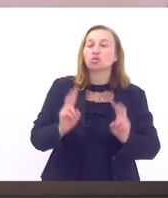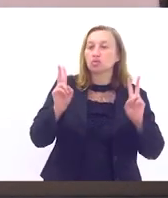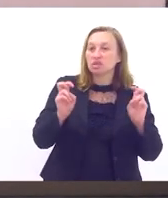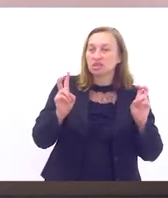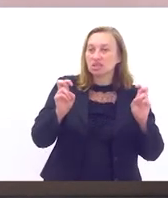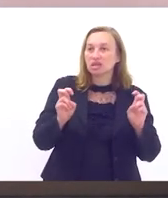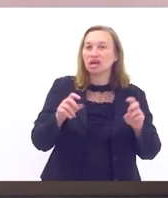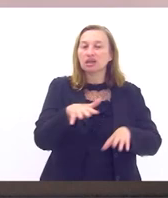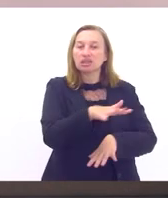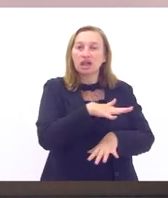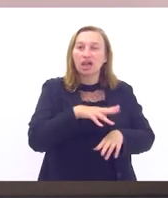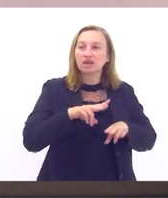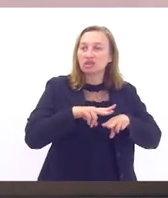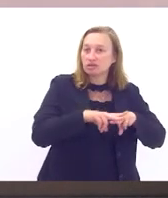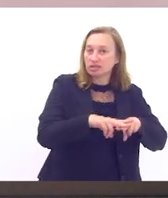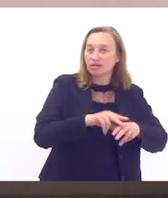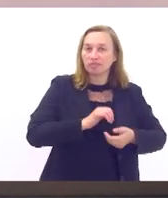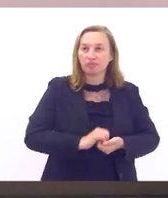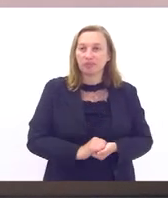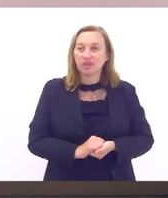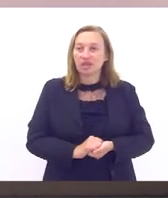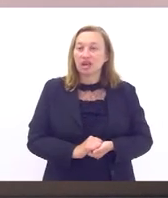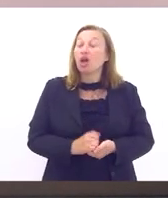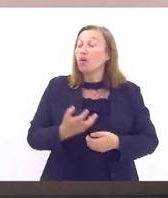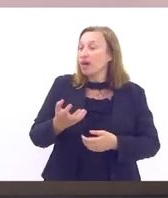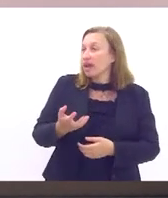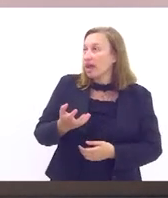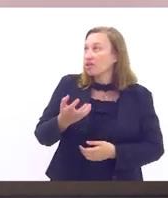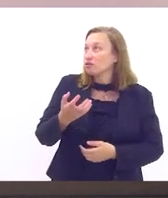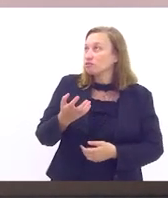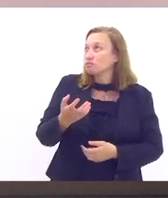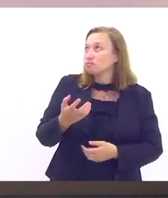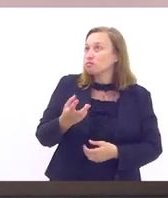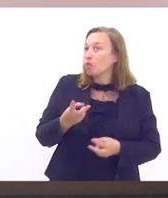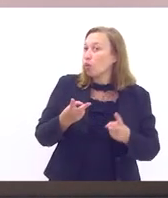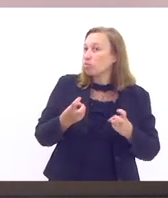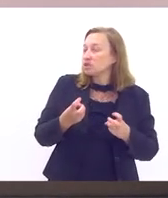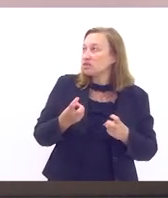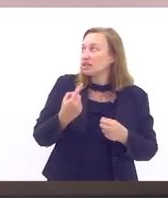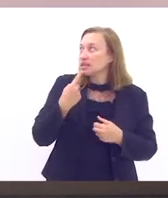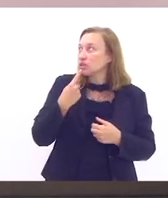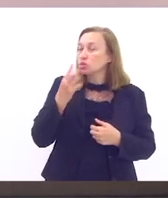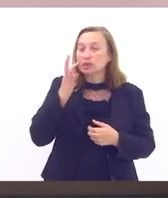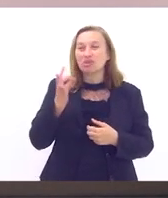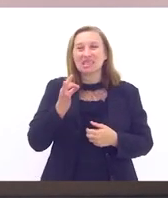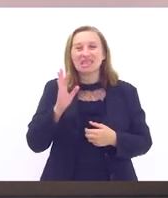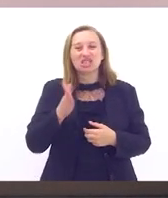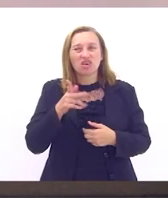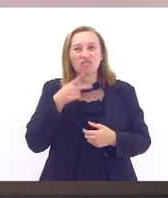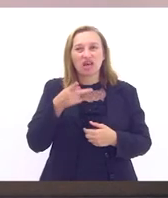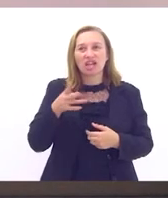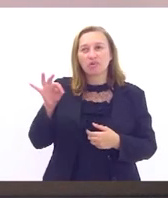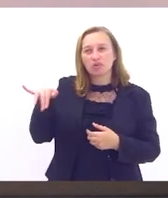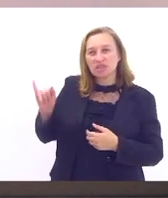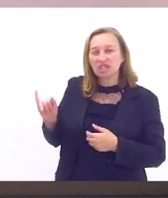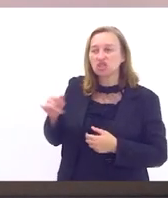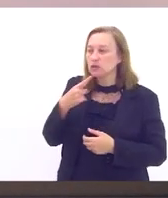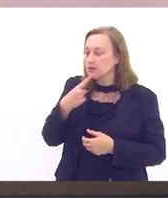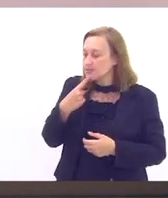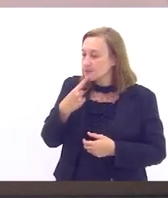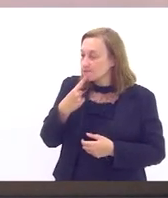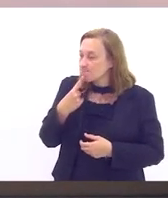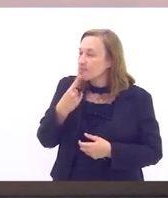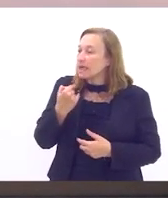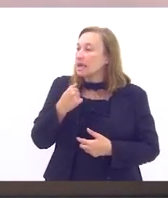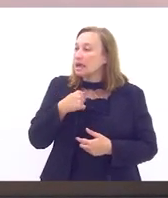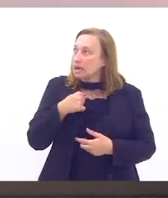sistema penitenciário. Até quero fazer uma observação, que eu não sei se eu já contei para o deputado Tante, mas